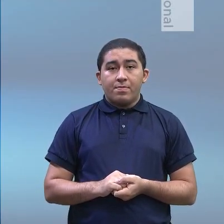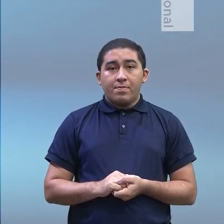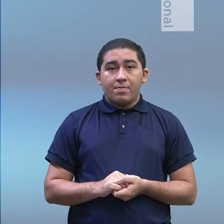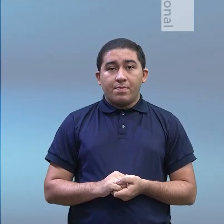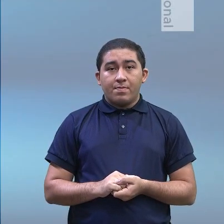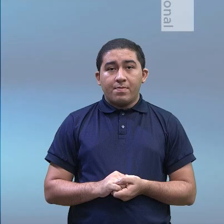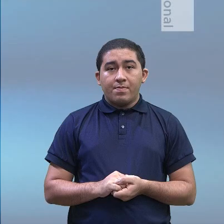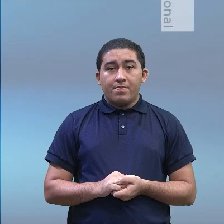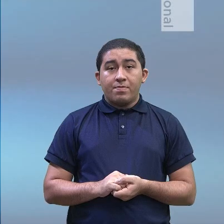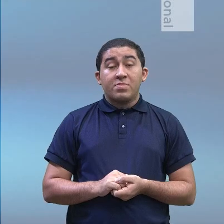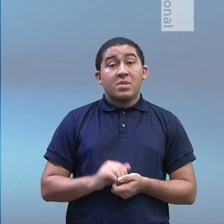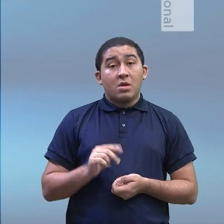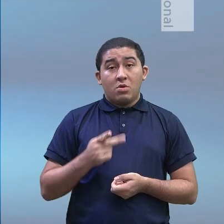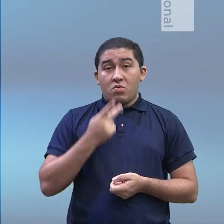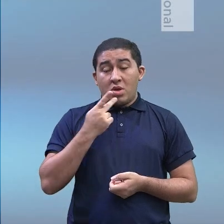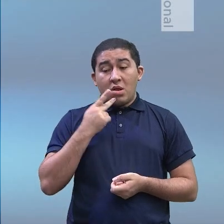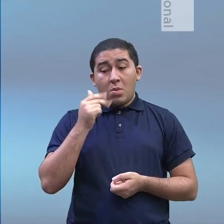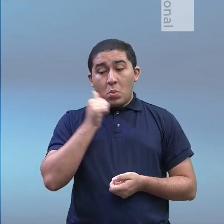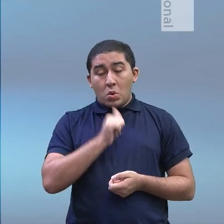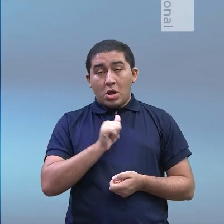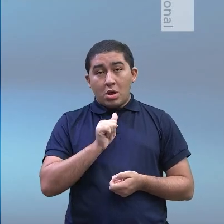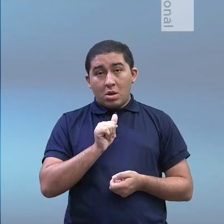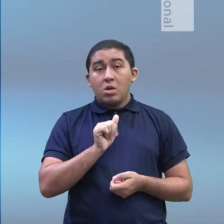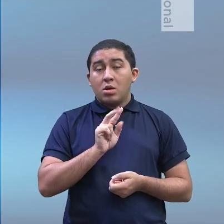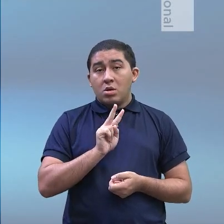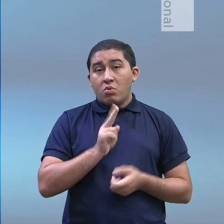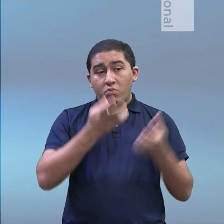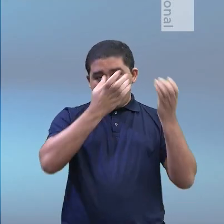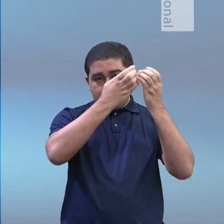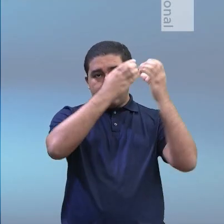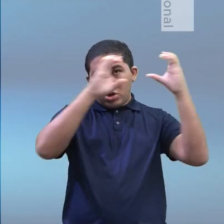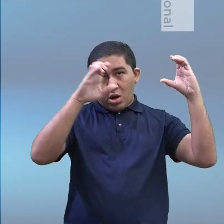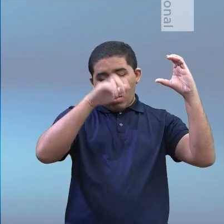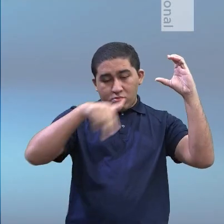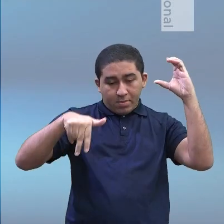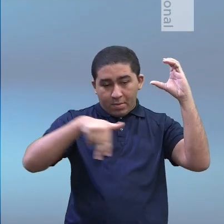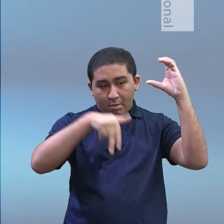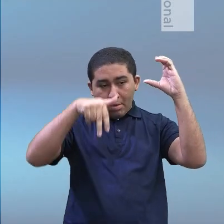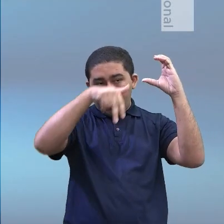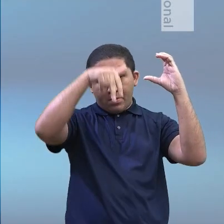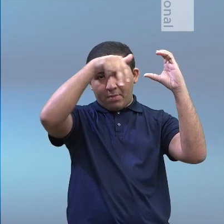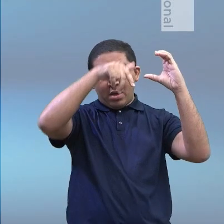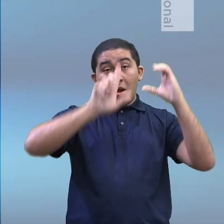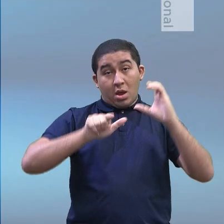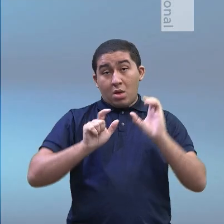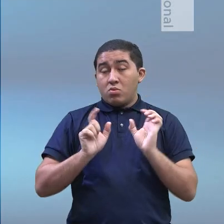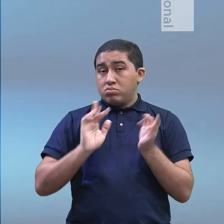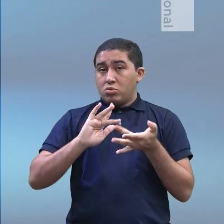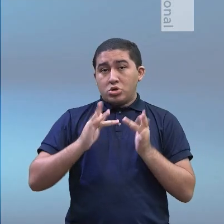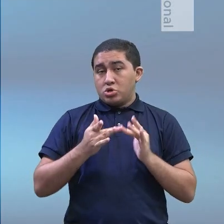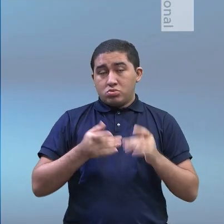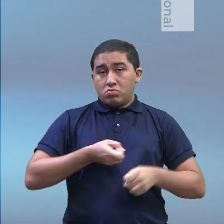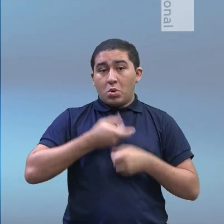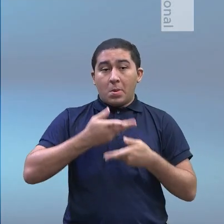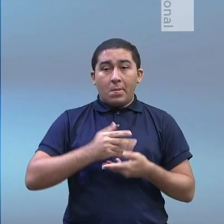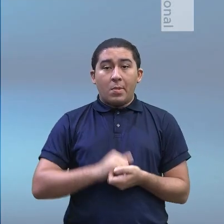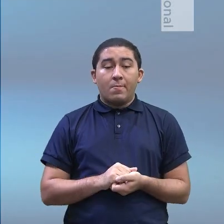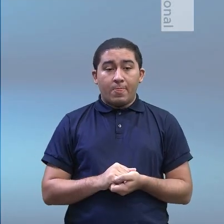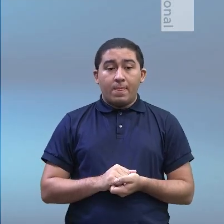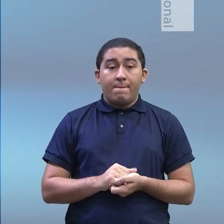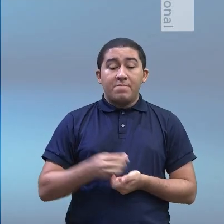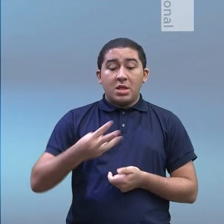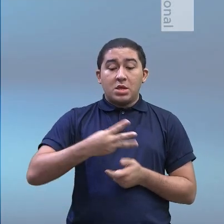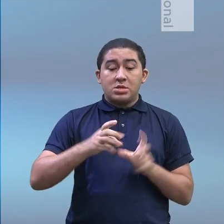foi para o céu, né? Esse é o sentido que está colocado no poema. E na terceira estrofe, a visão da mulher como